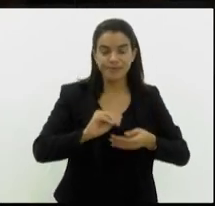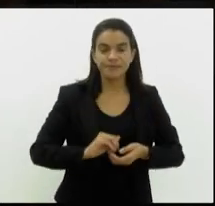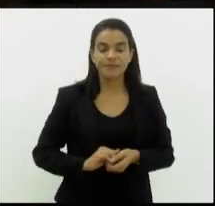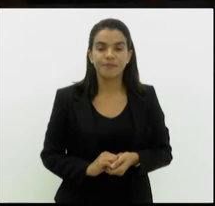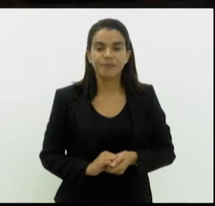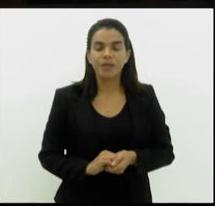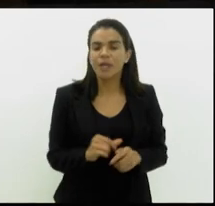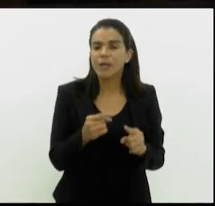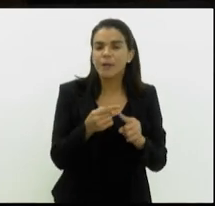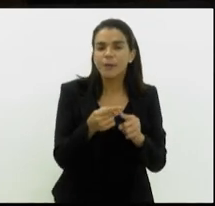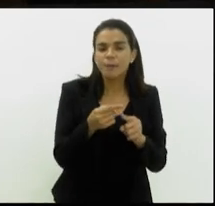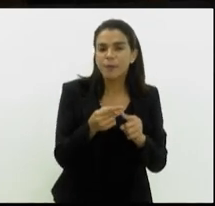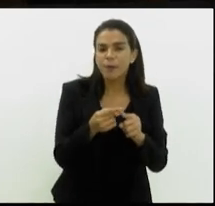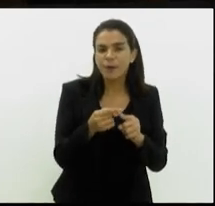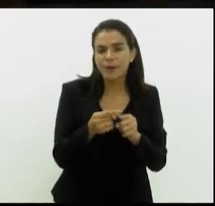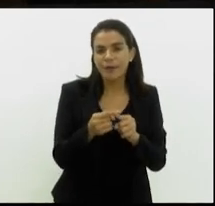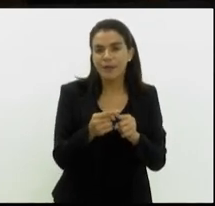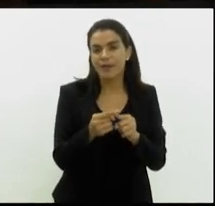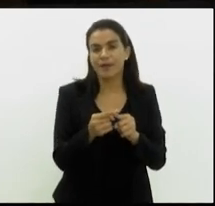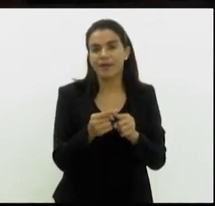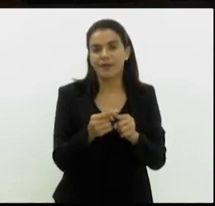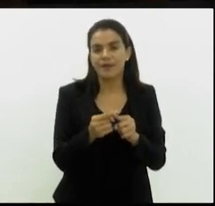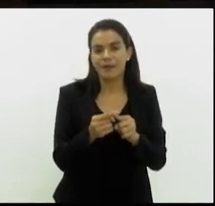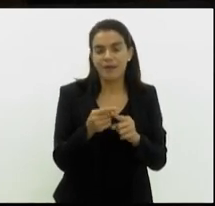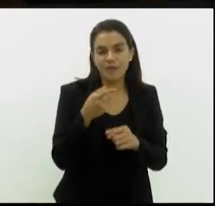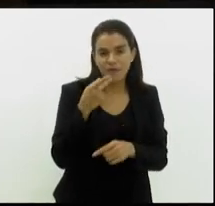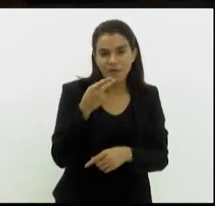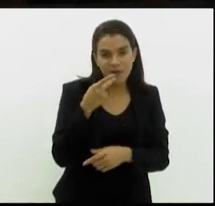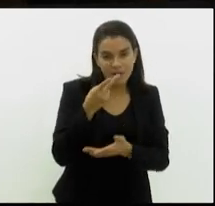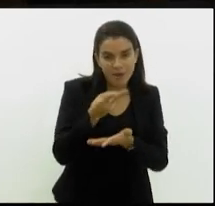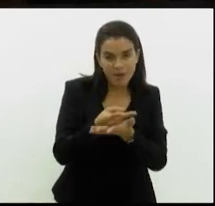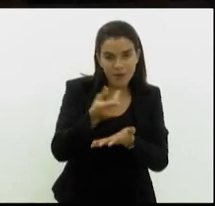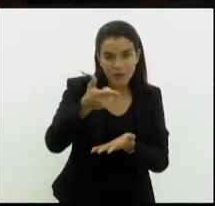E por que estou me remontando a essa fala?